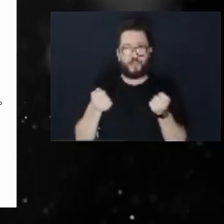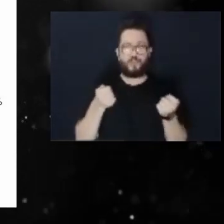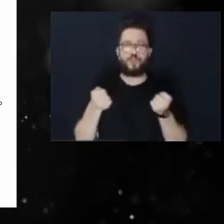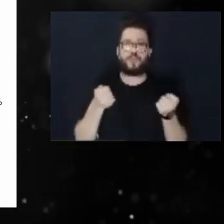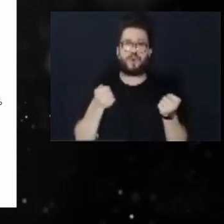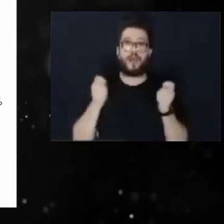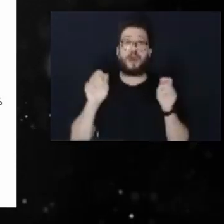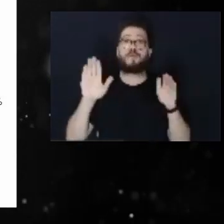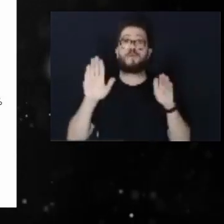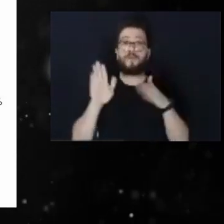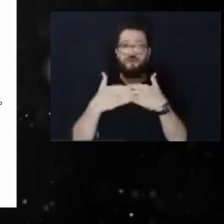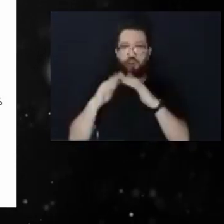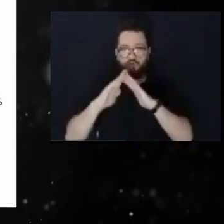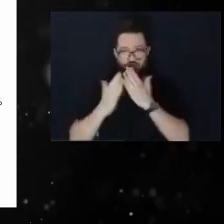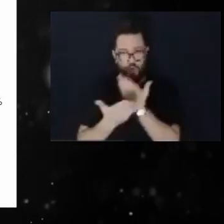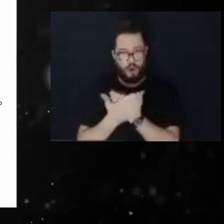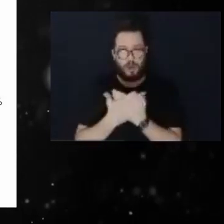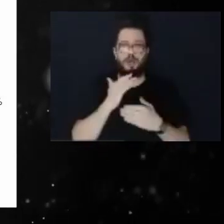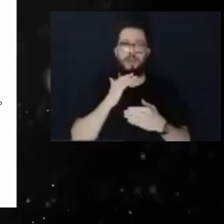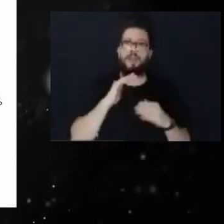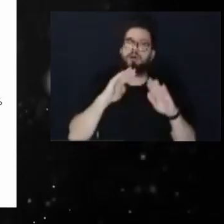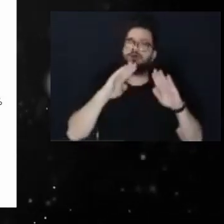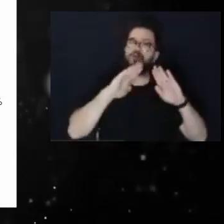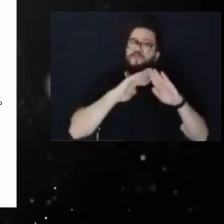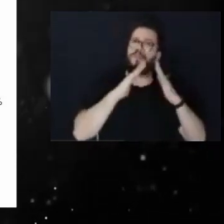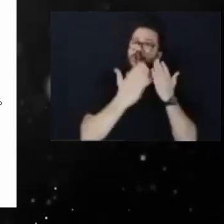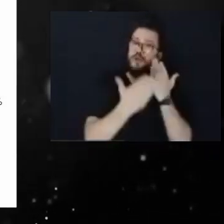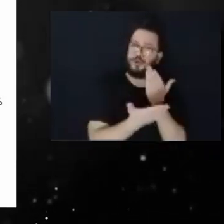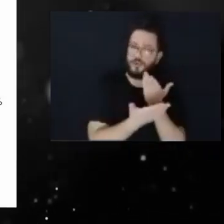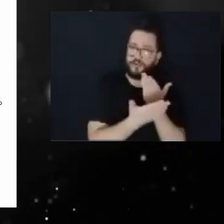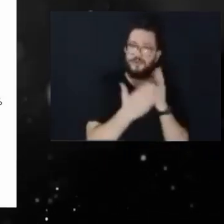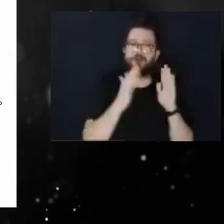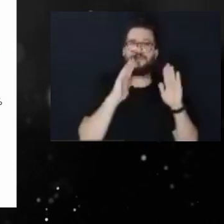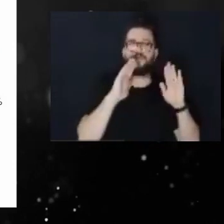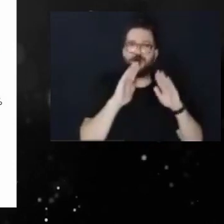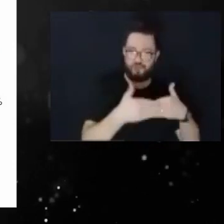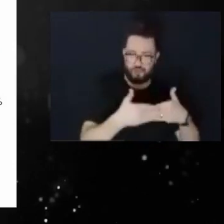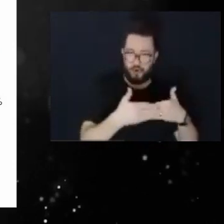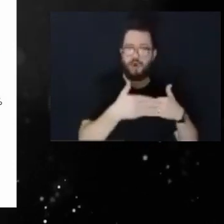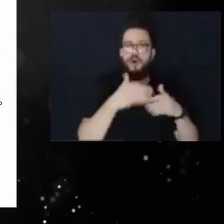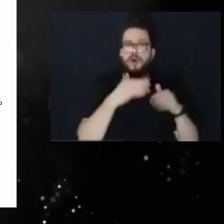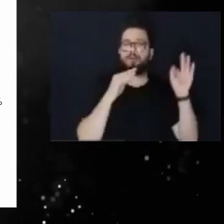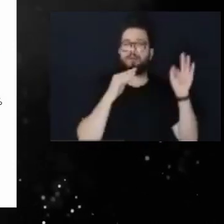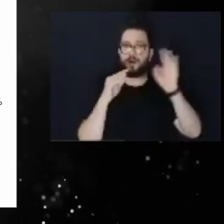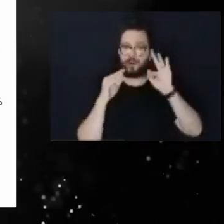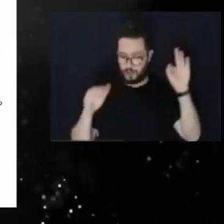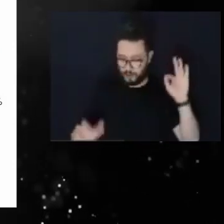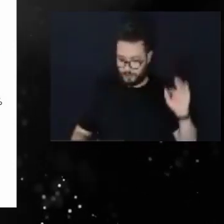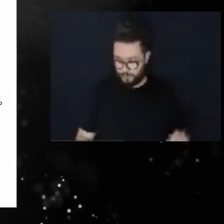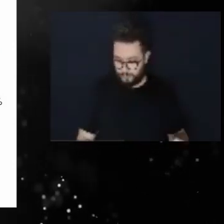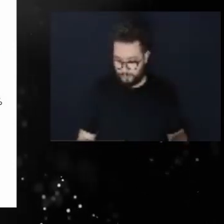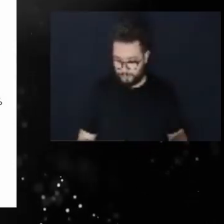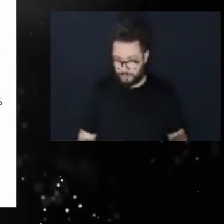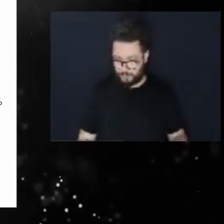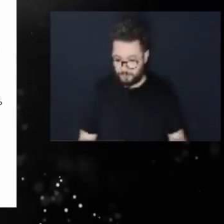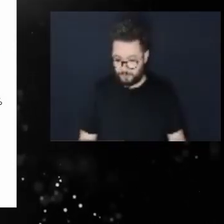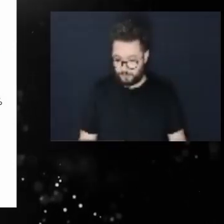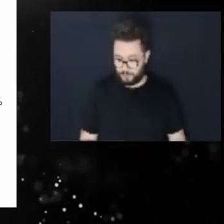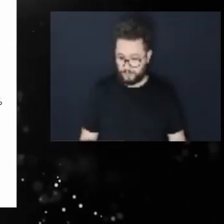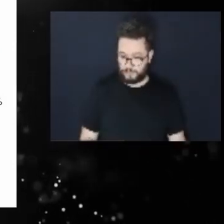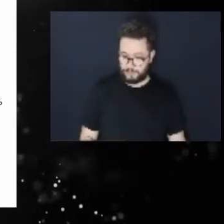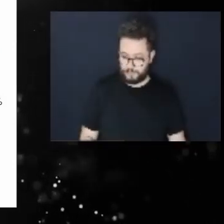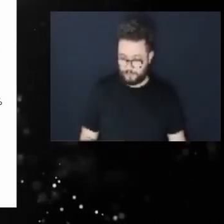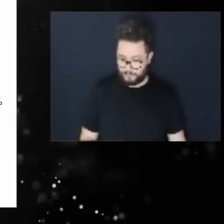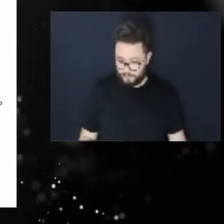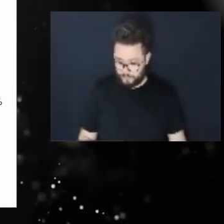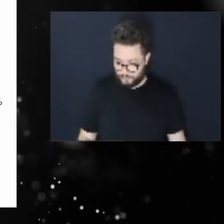universidades se mostrou mais eficiente que limitar reuniões com mais de 1.000 pessoas ou